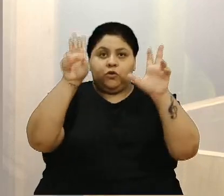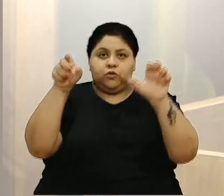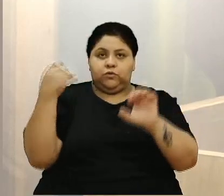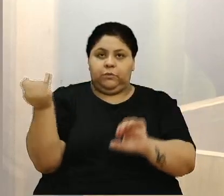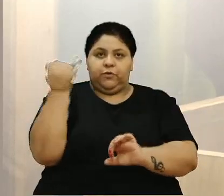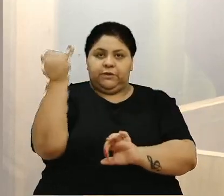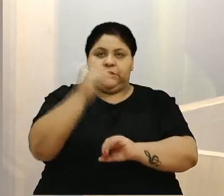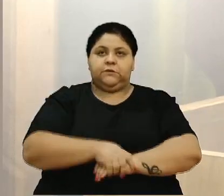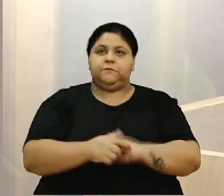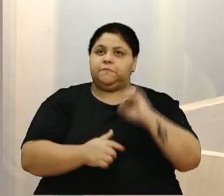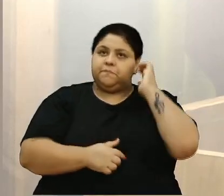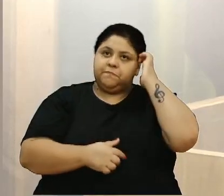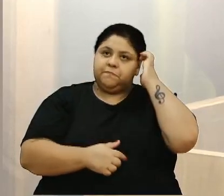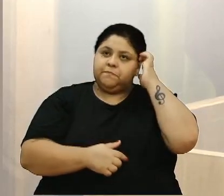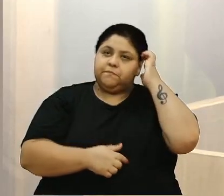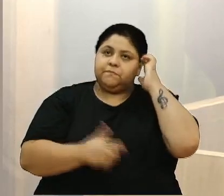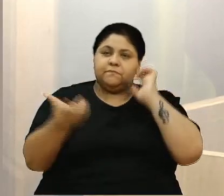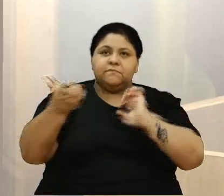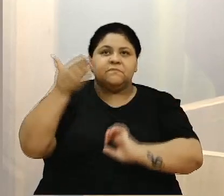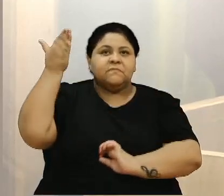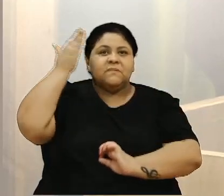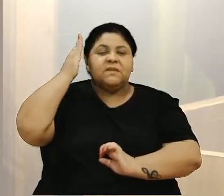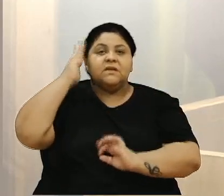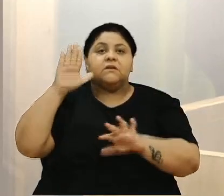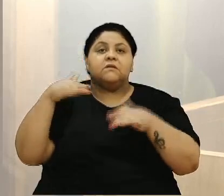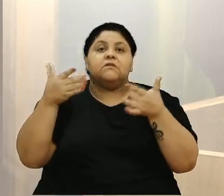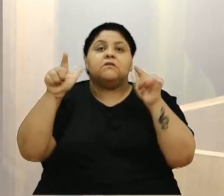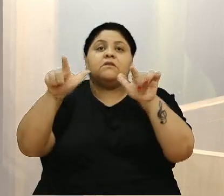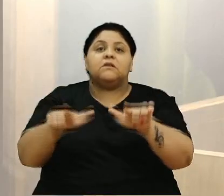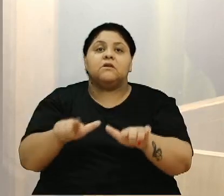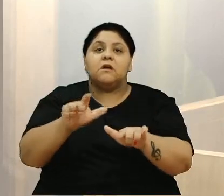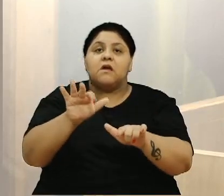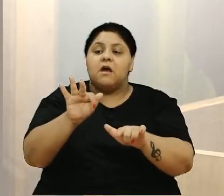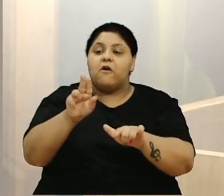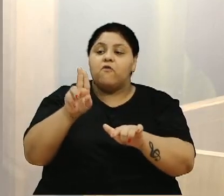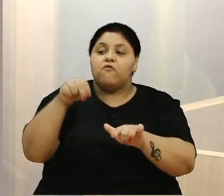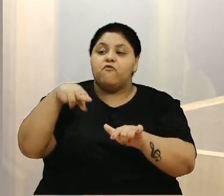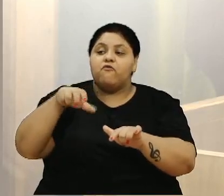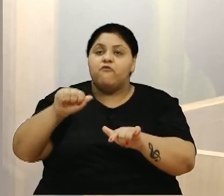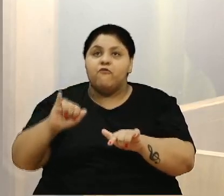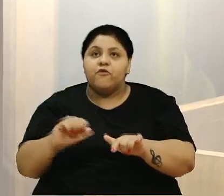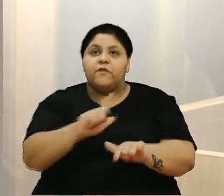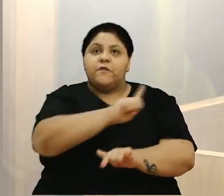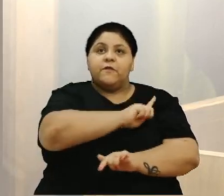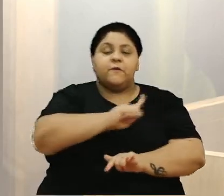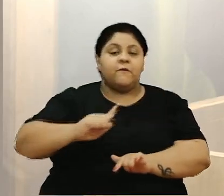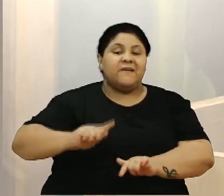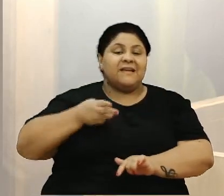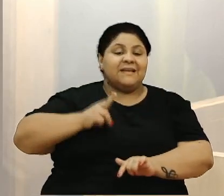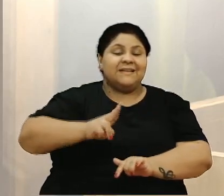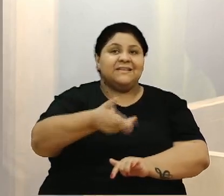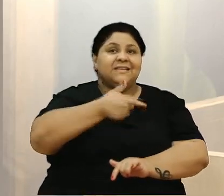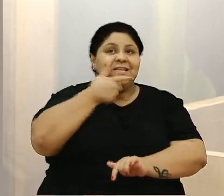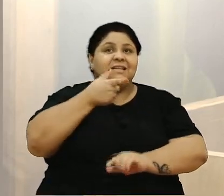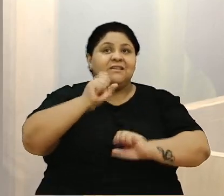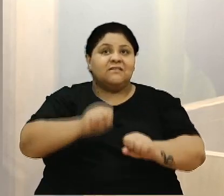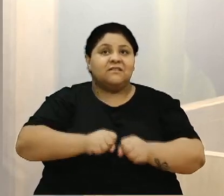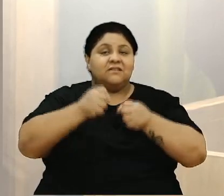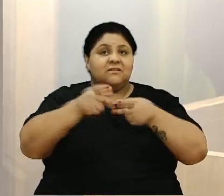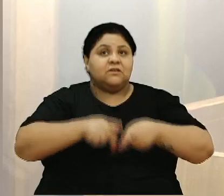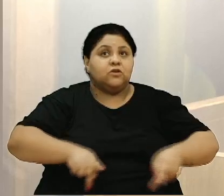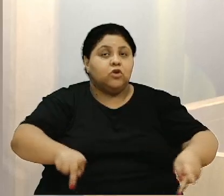vai agravar. Isso aqui é um dano ambiental gigante. Então eu peço que as autoridades